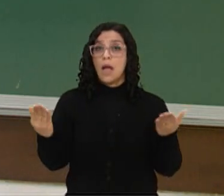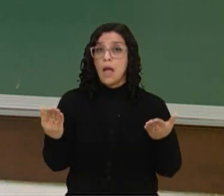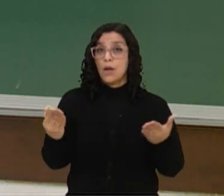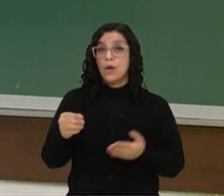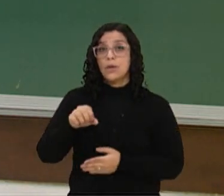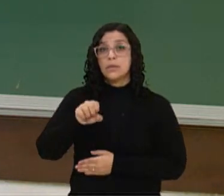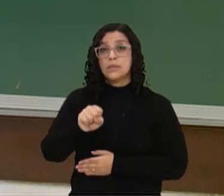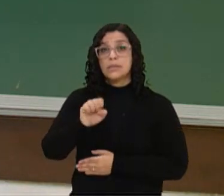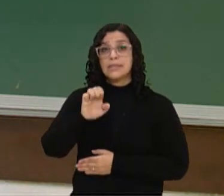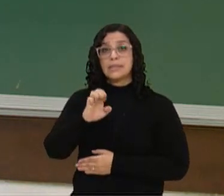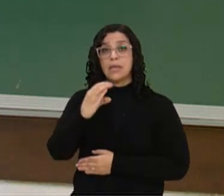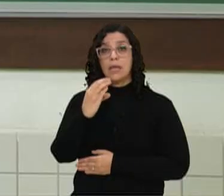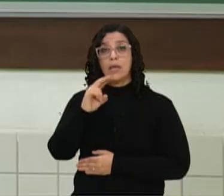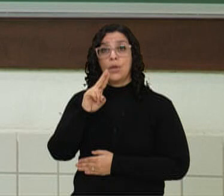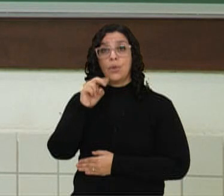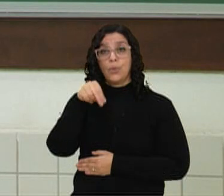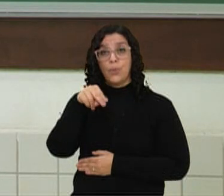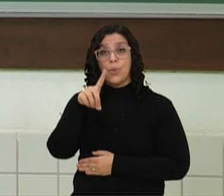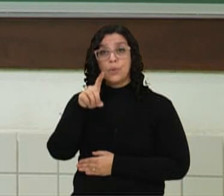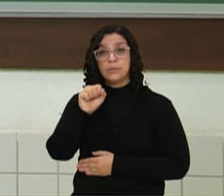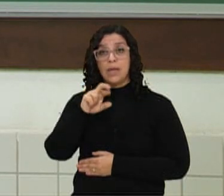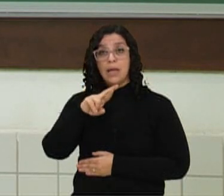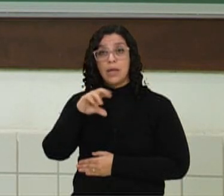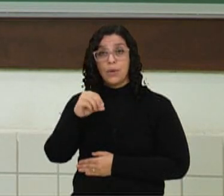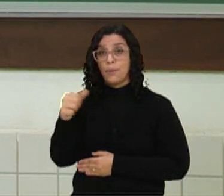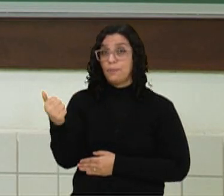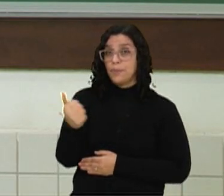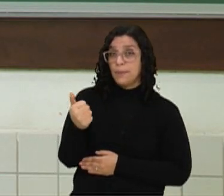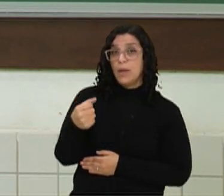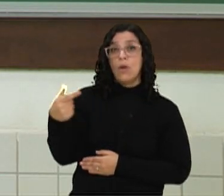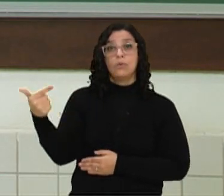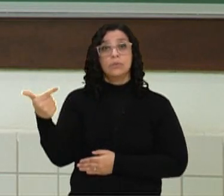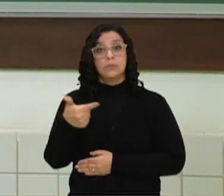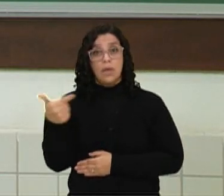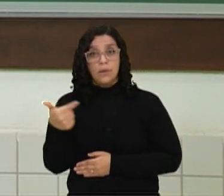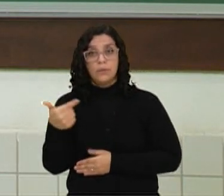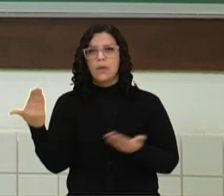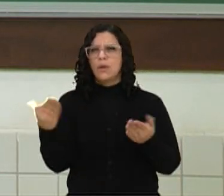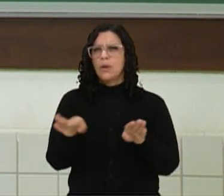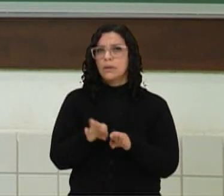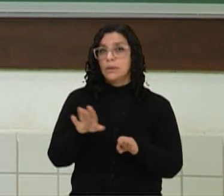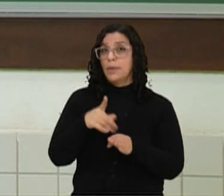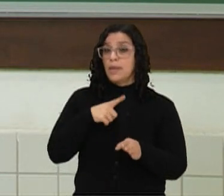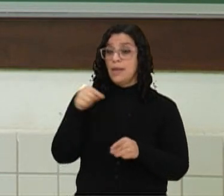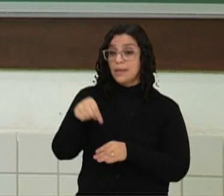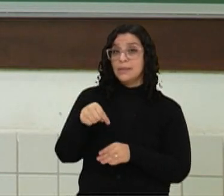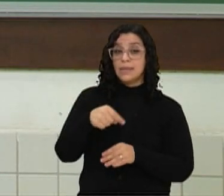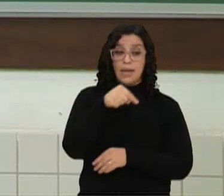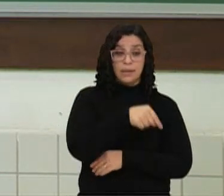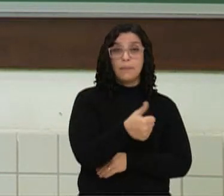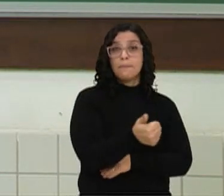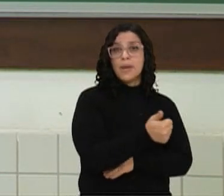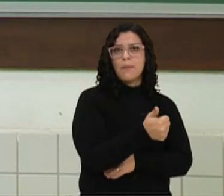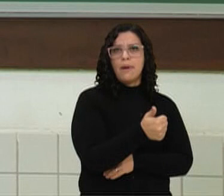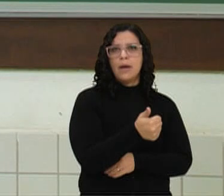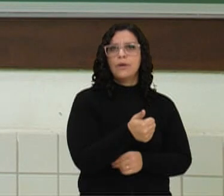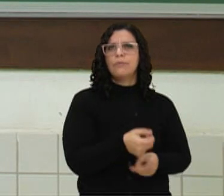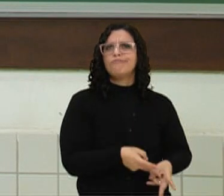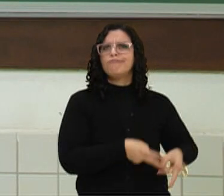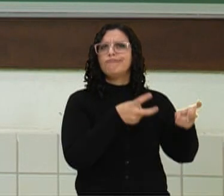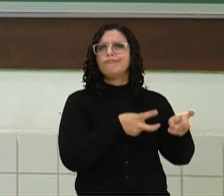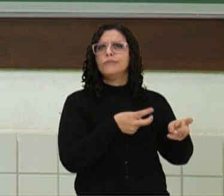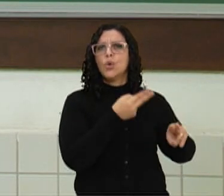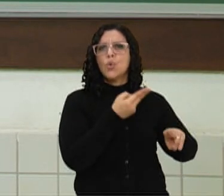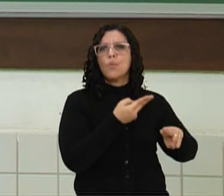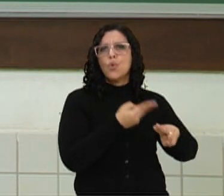Setor secundário. Então, falamos do primário, que é de onde vem a maior parte da matéria-prima, que vai ser levado